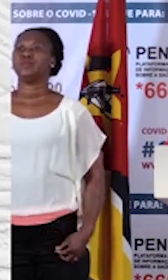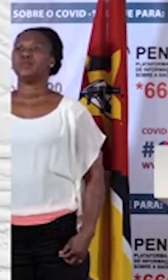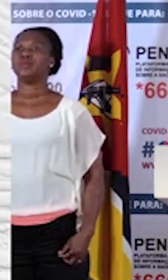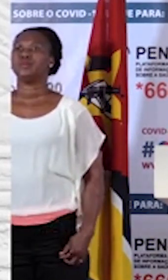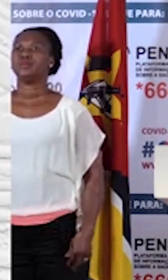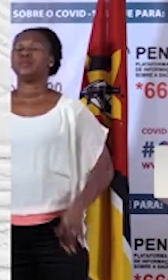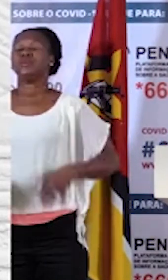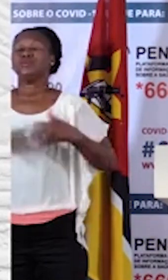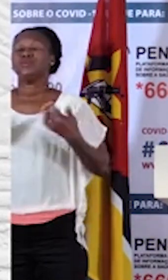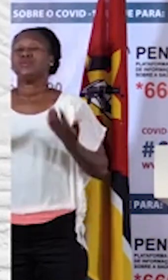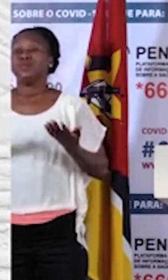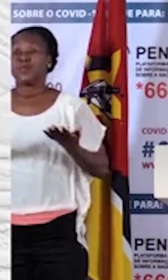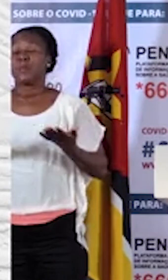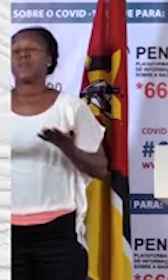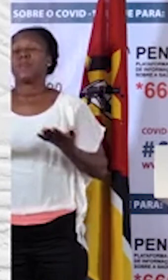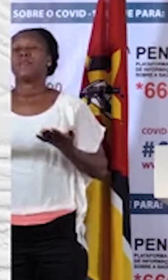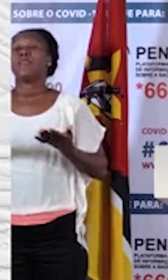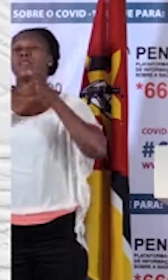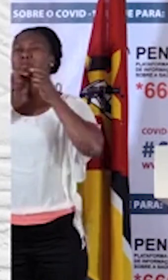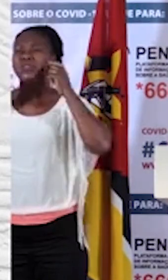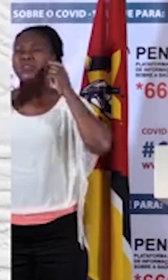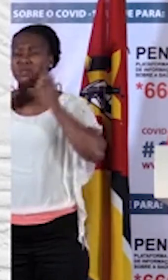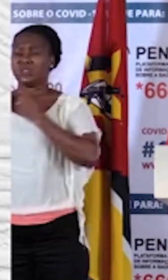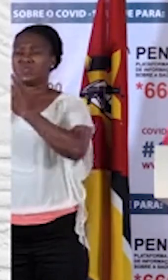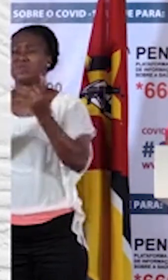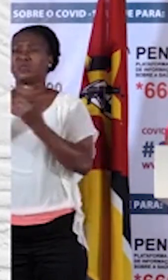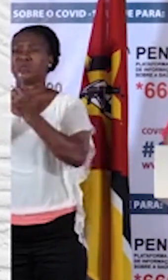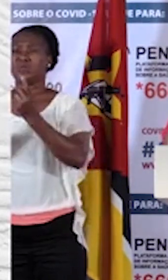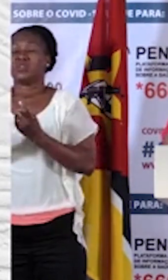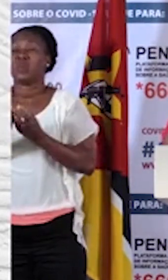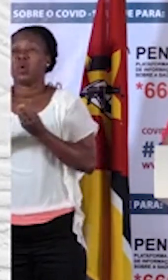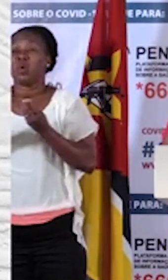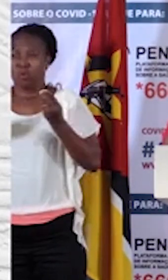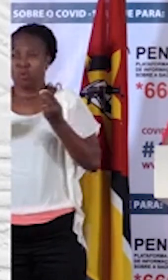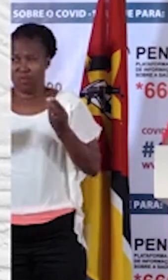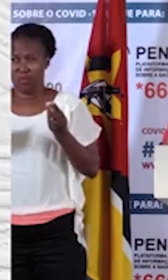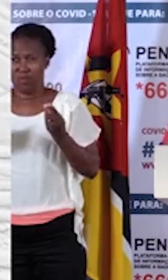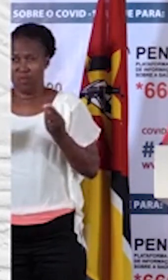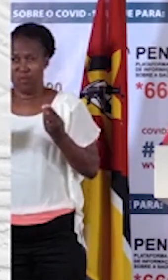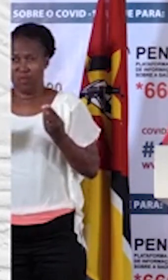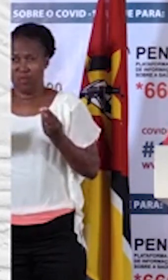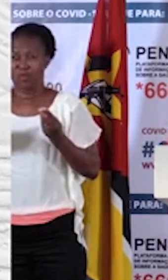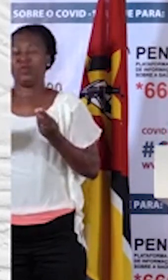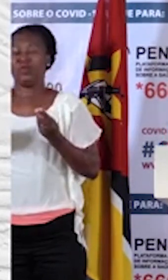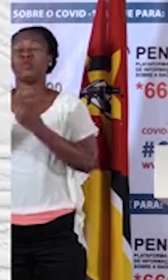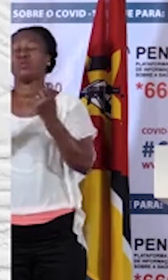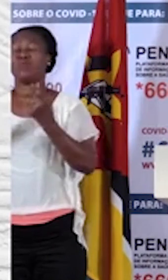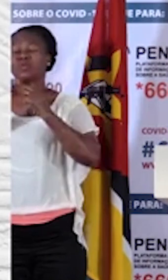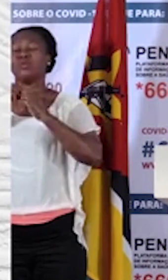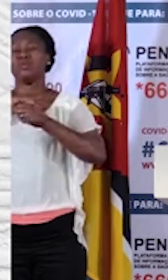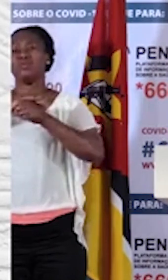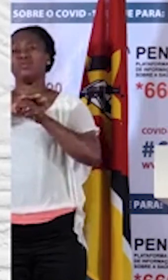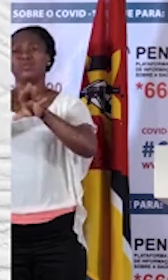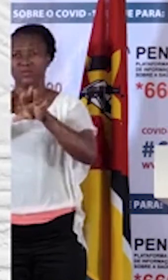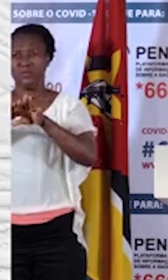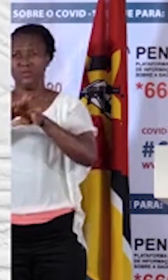E como é que estamos nós, o nosso país, em termos da evolução da pandemia de Covid-19? Dizer que,